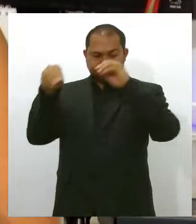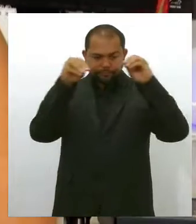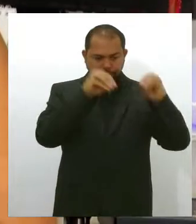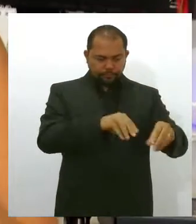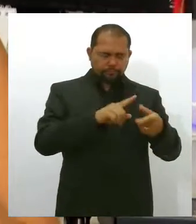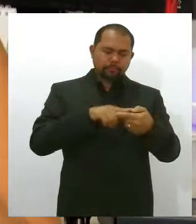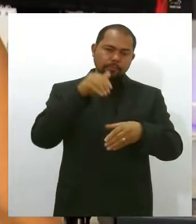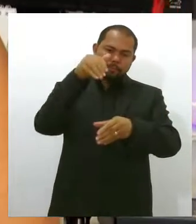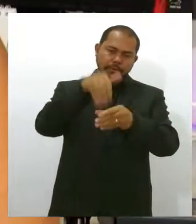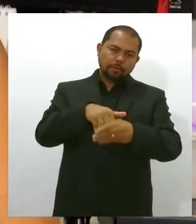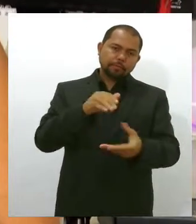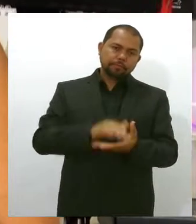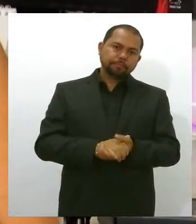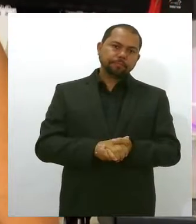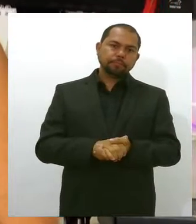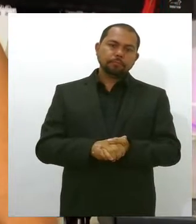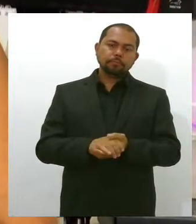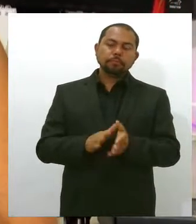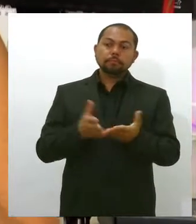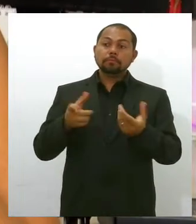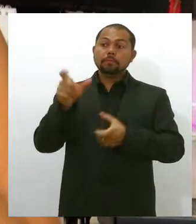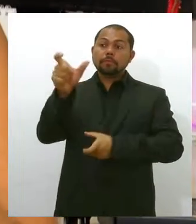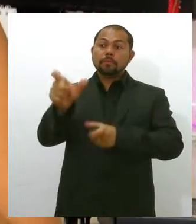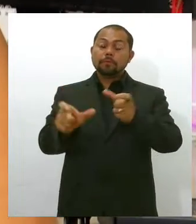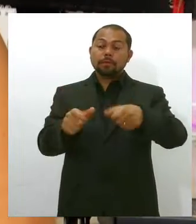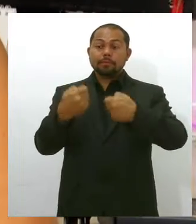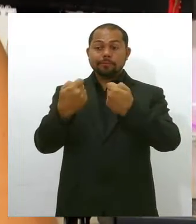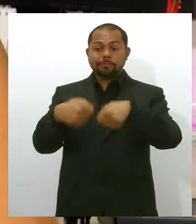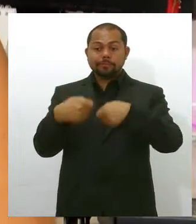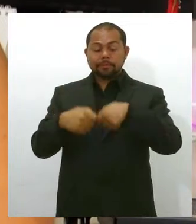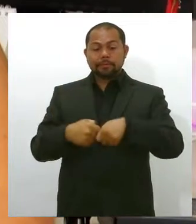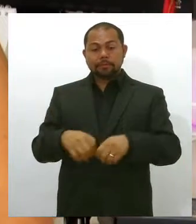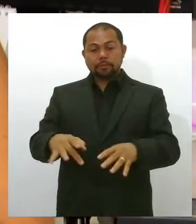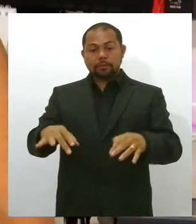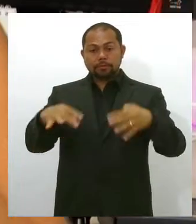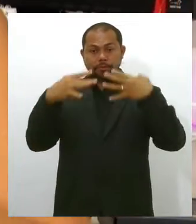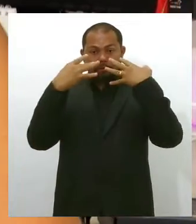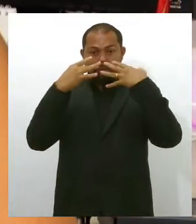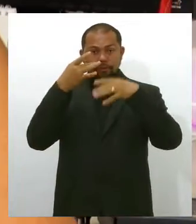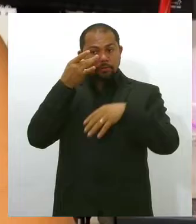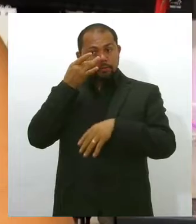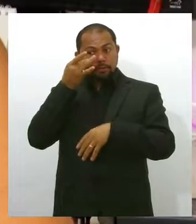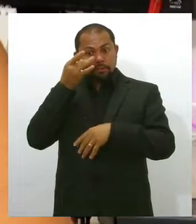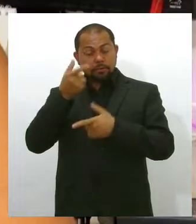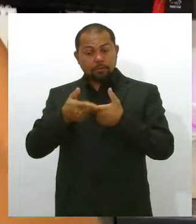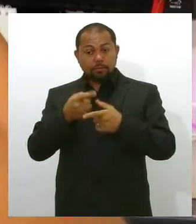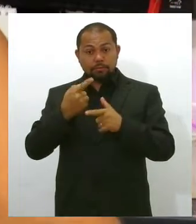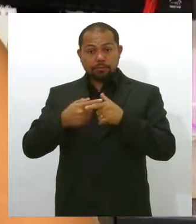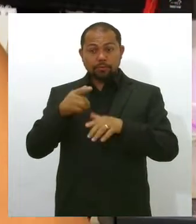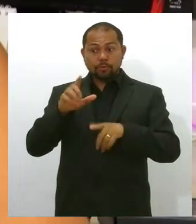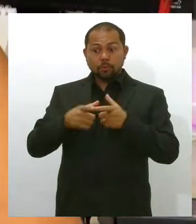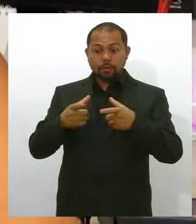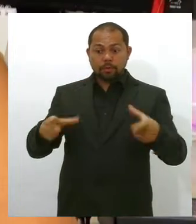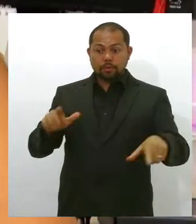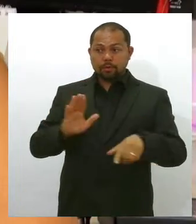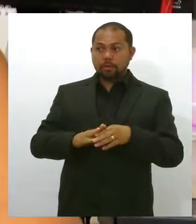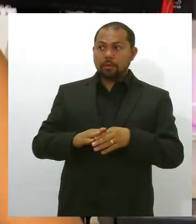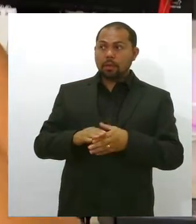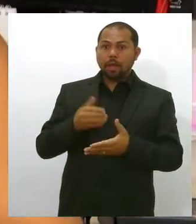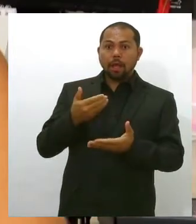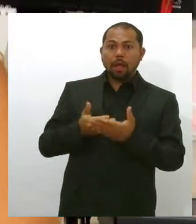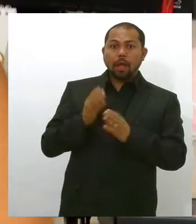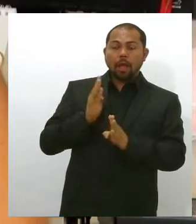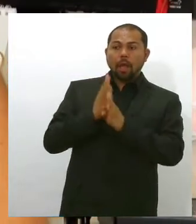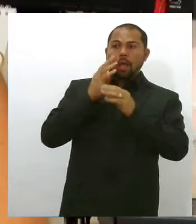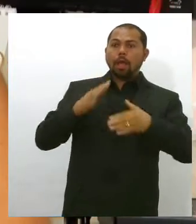então o eleitor ele precisa ficar atento porque muitas vezes ele é pego de surpresa no dia da eleição